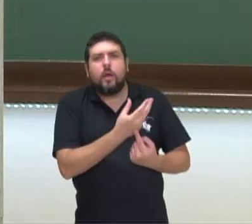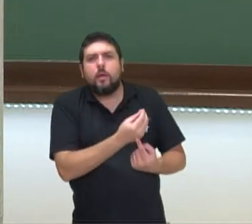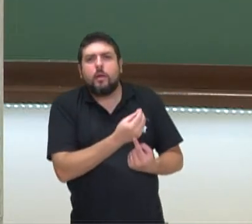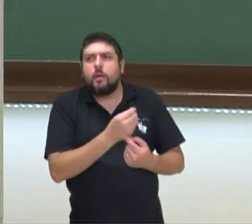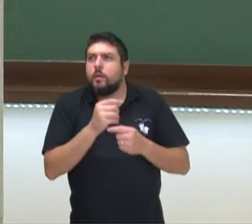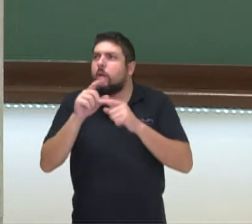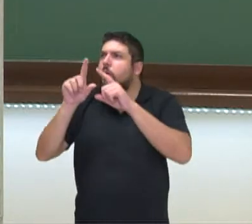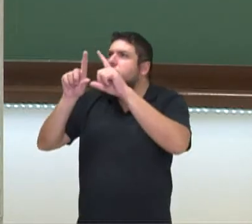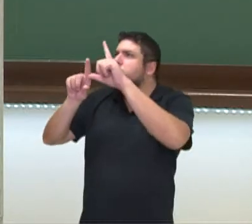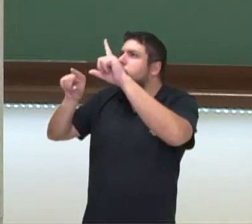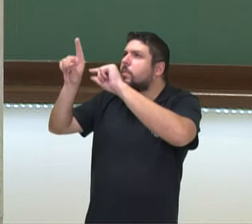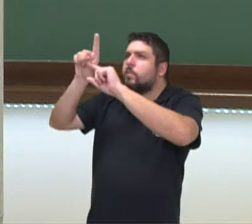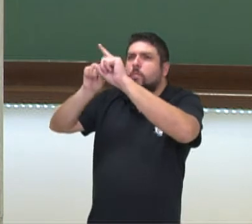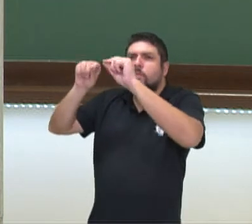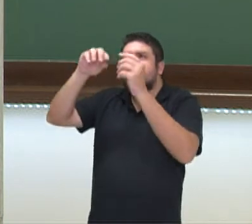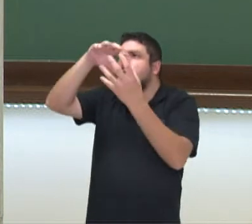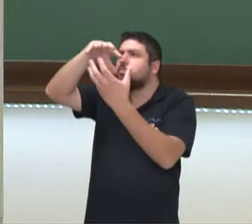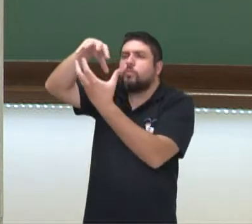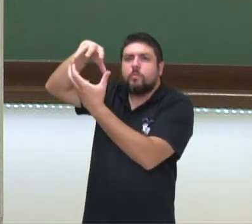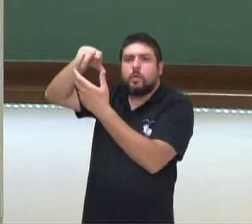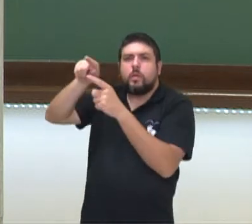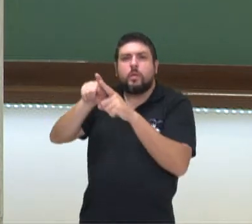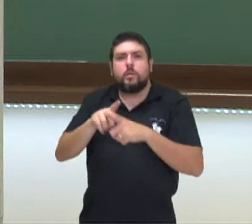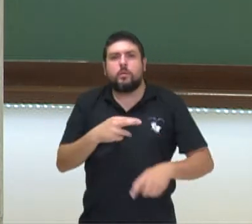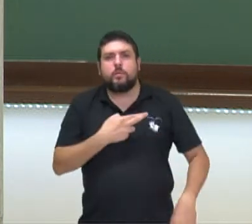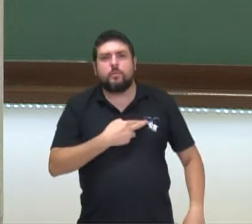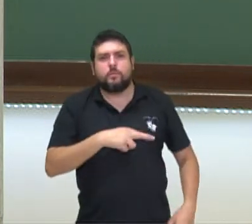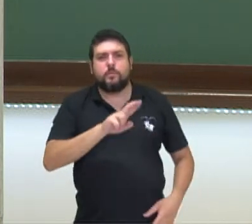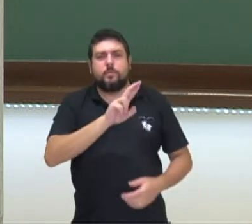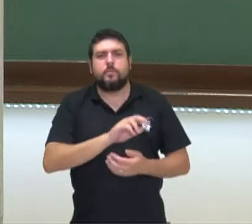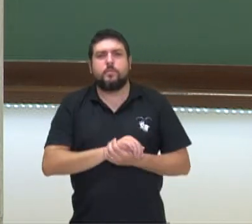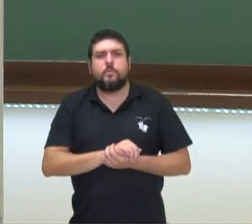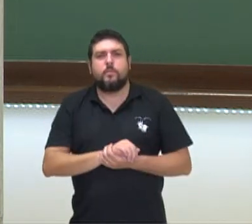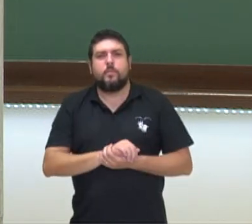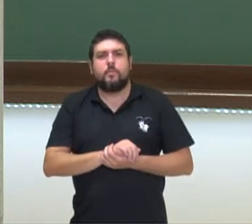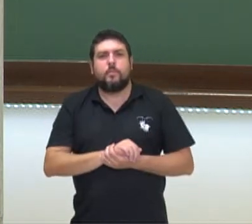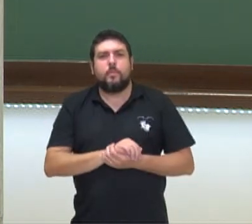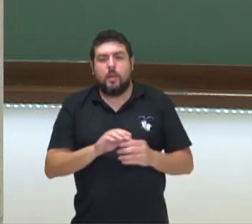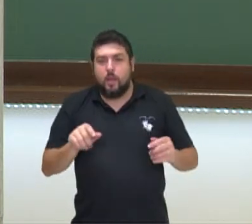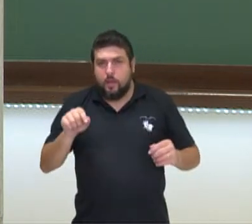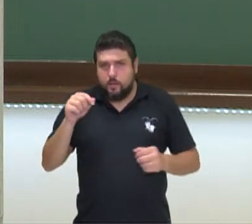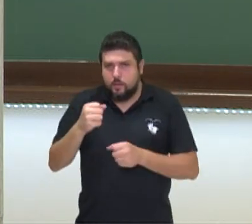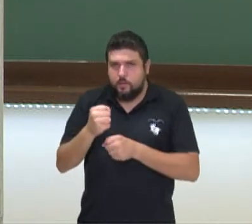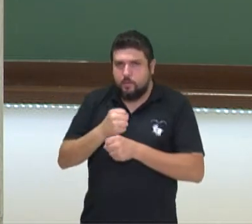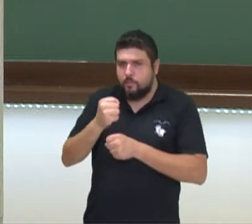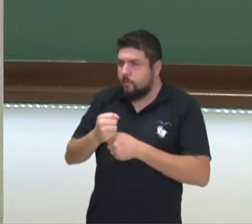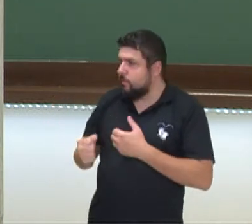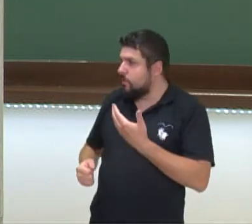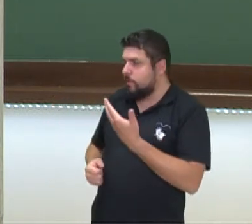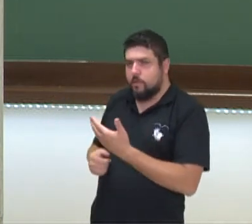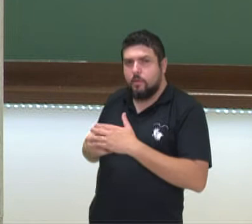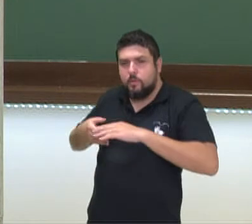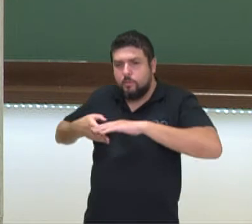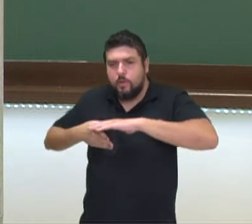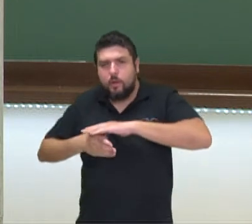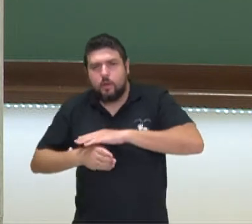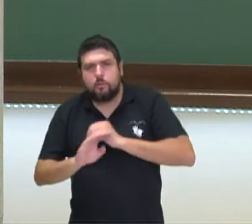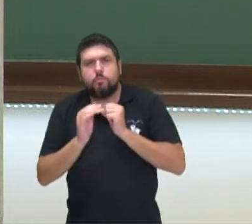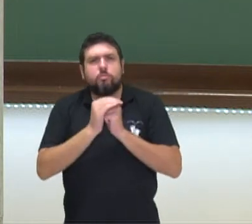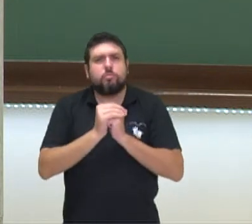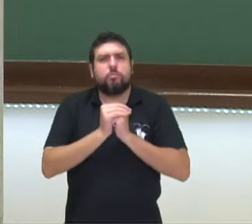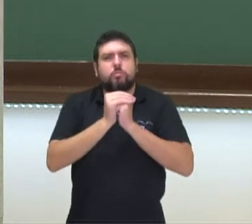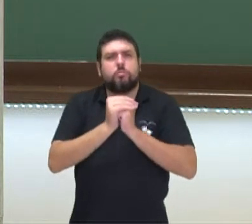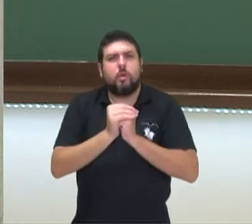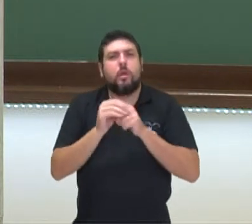e religião. Então, a construção dos templos, que servia como um templo, né, religioso, mas servia também como